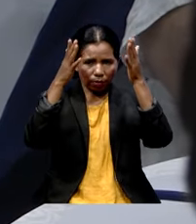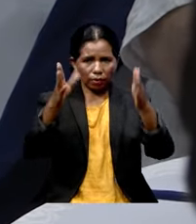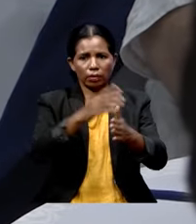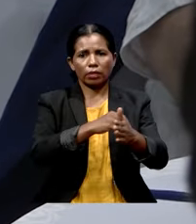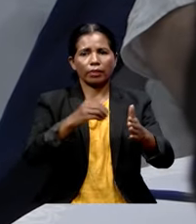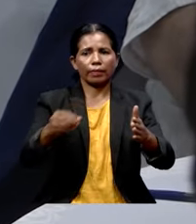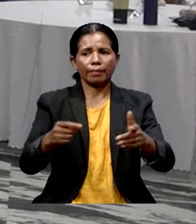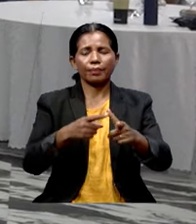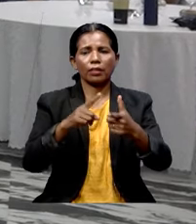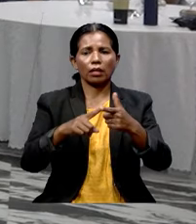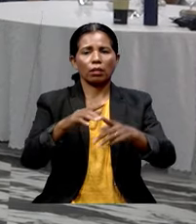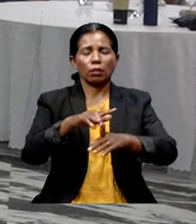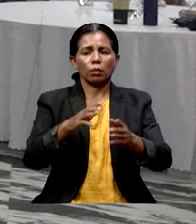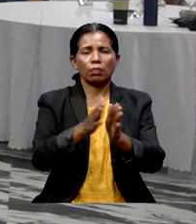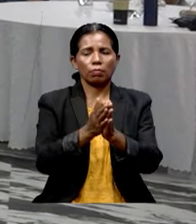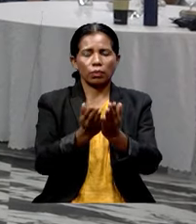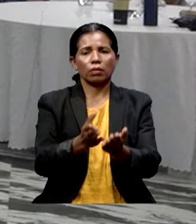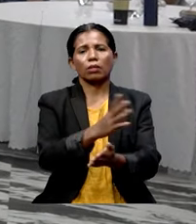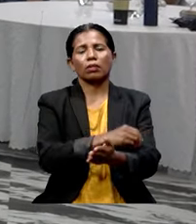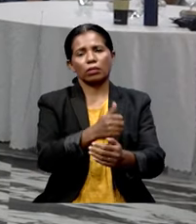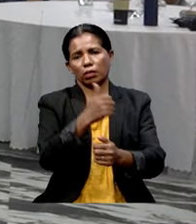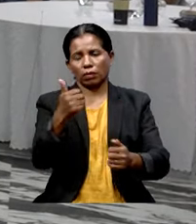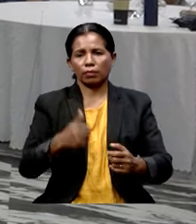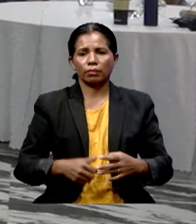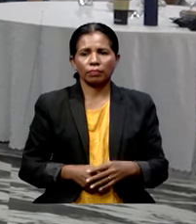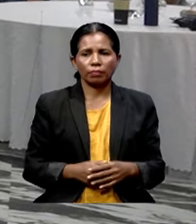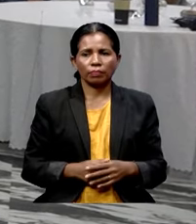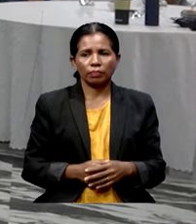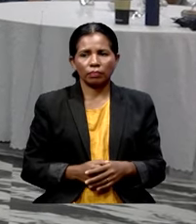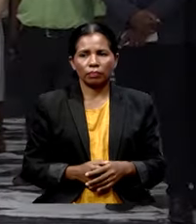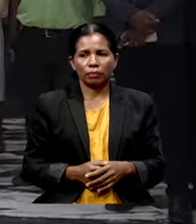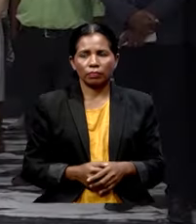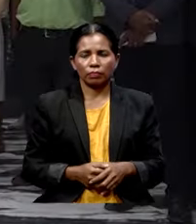mobiliário, livro e didático no Selectan. Lamberto da Silva, GMN.